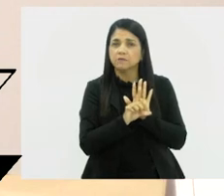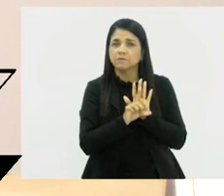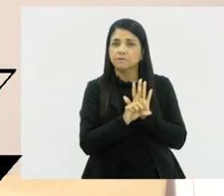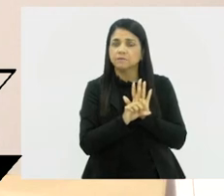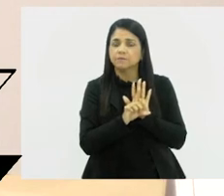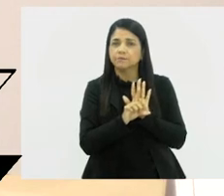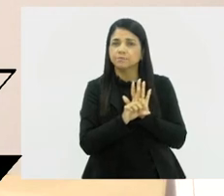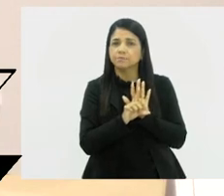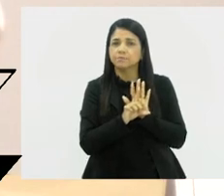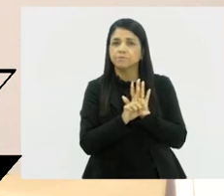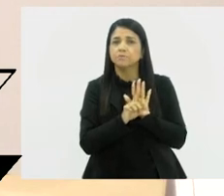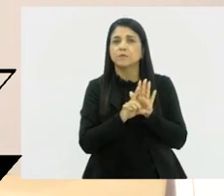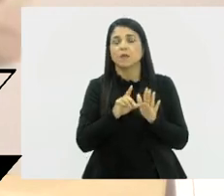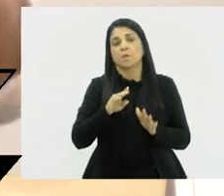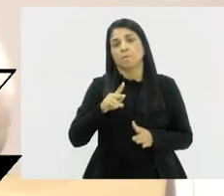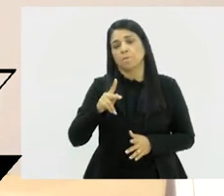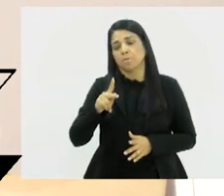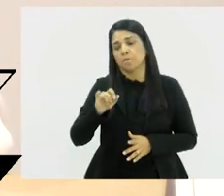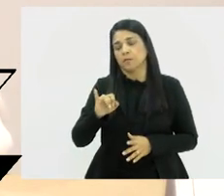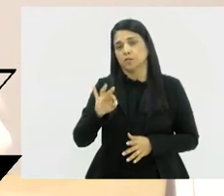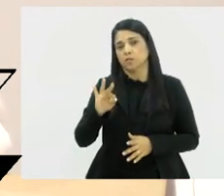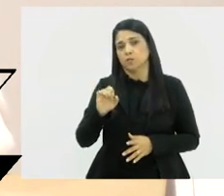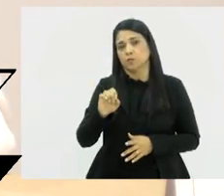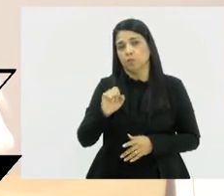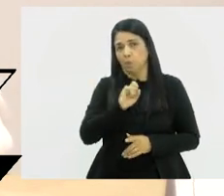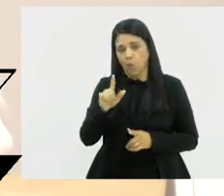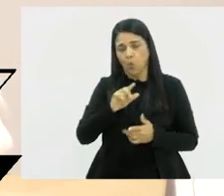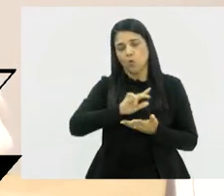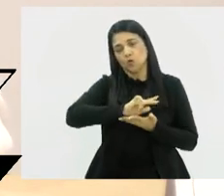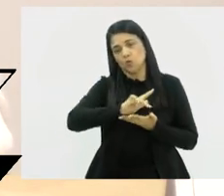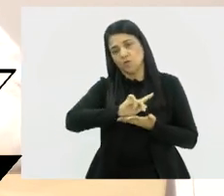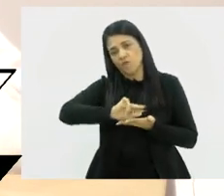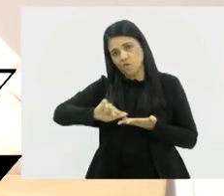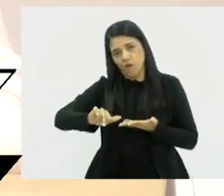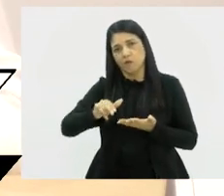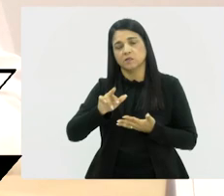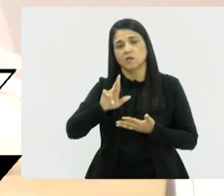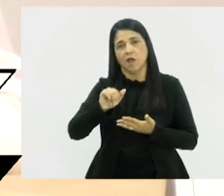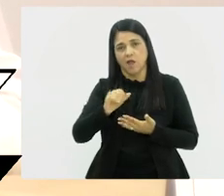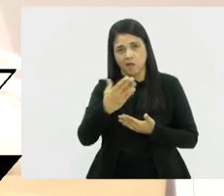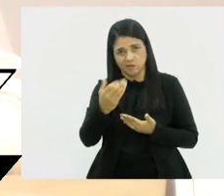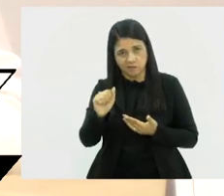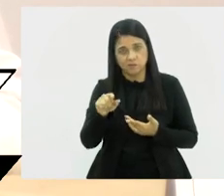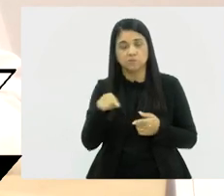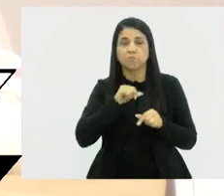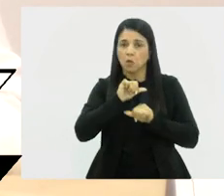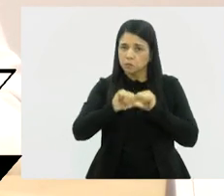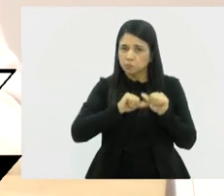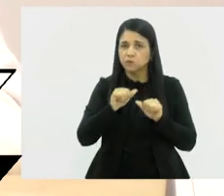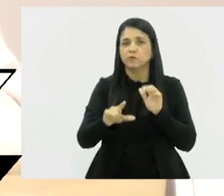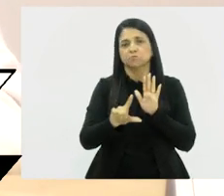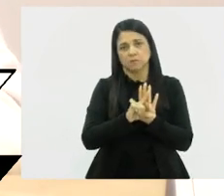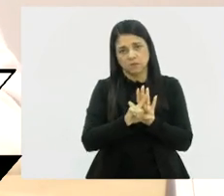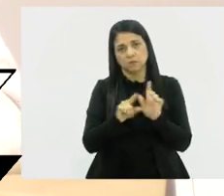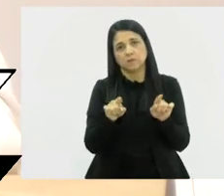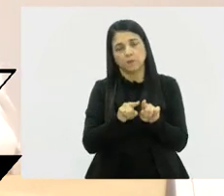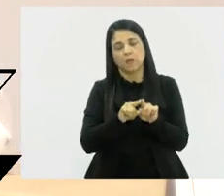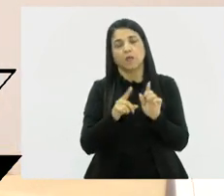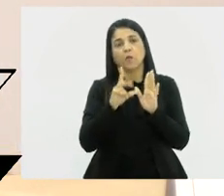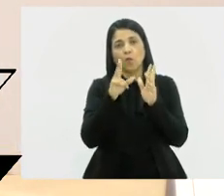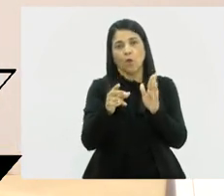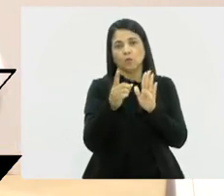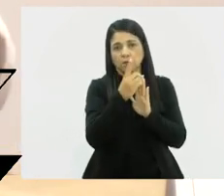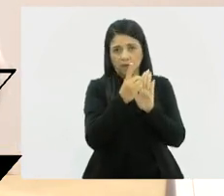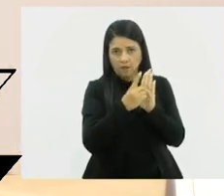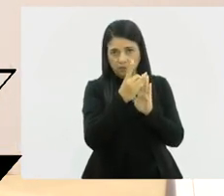Essa lei dita Pitbull, que são vários outros cães, já foi modificada, poderá ser modificada, assim como o decreto. Eu